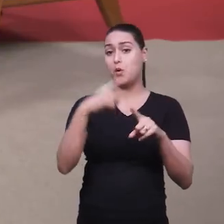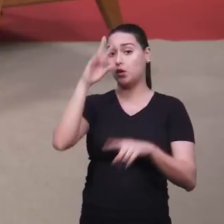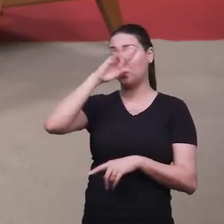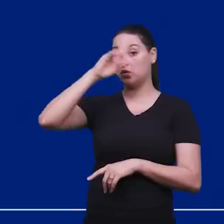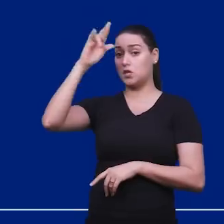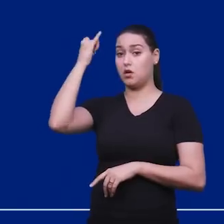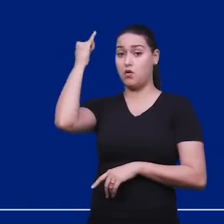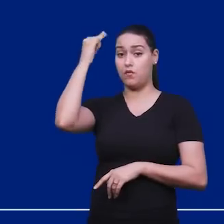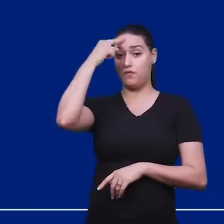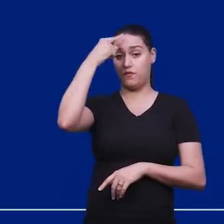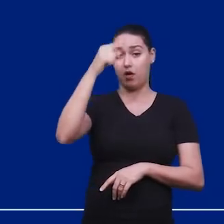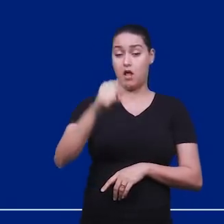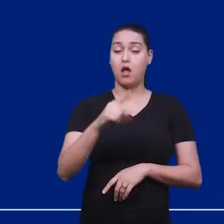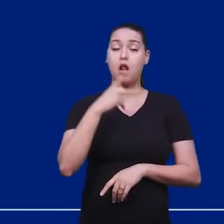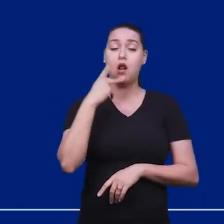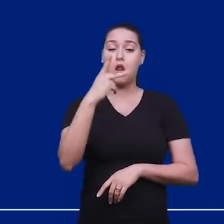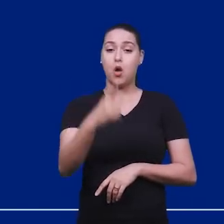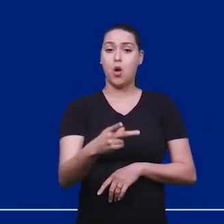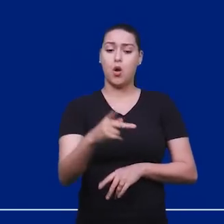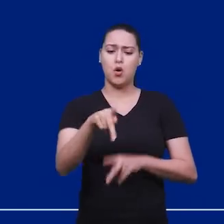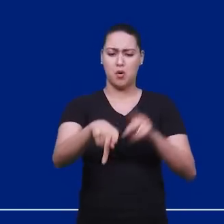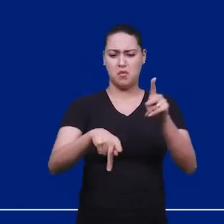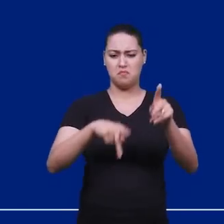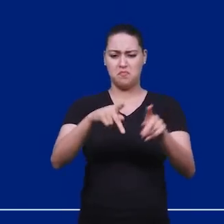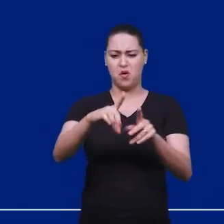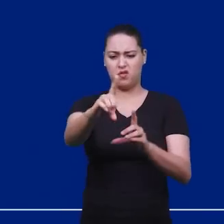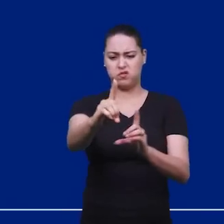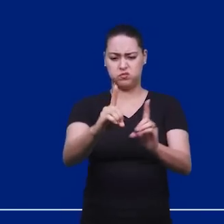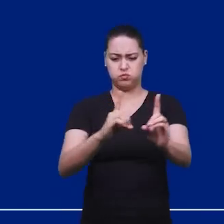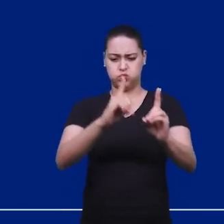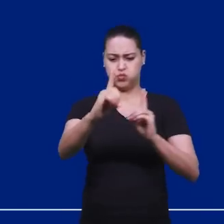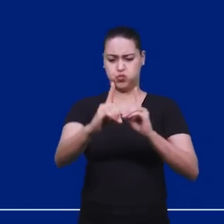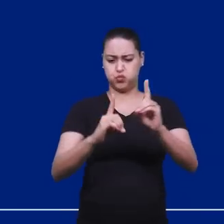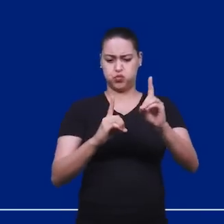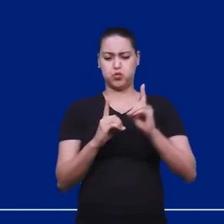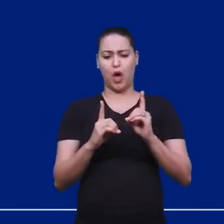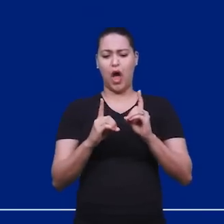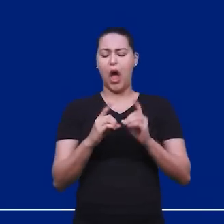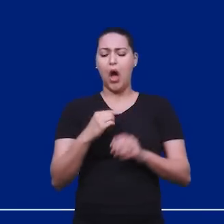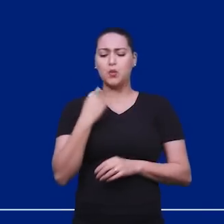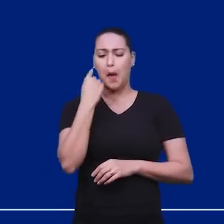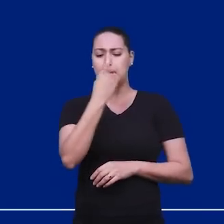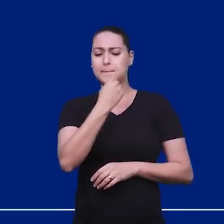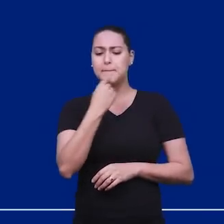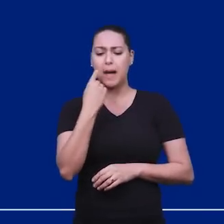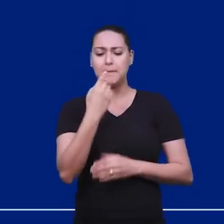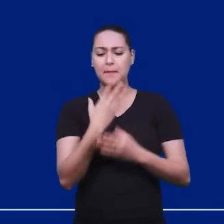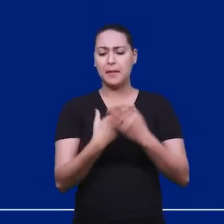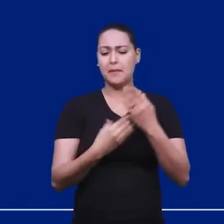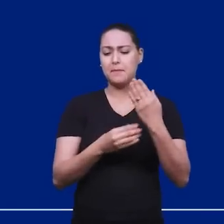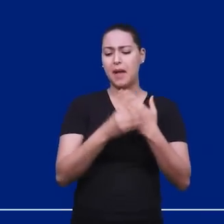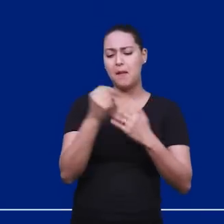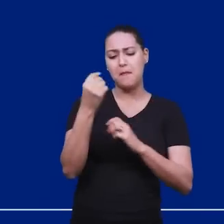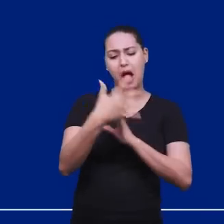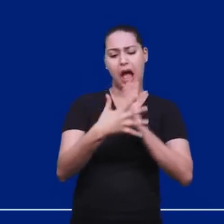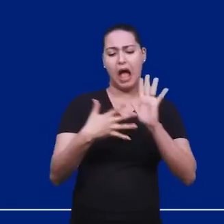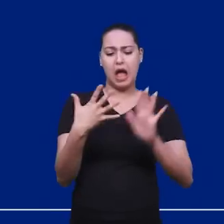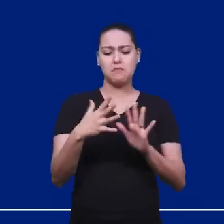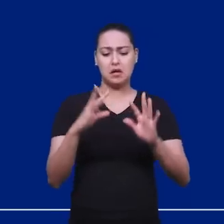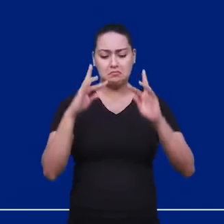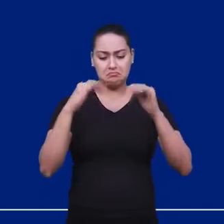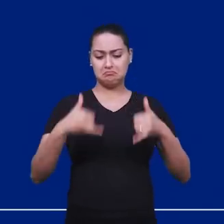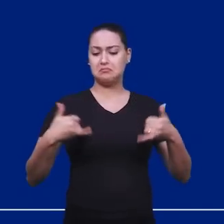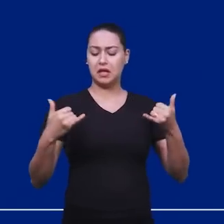diz assim: porque o Senhor disse, pois que este povo se aproxima de mim e com a boca e com